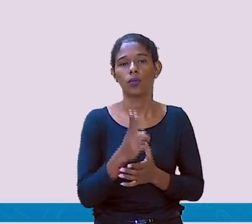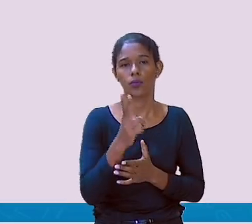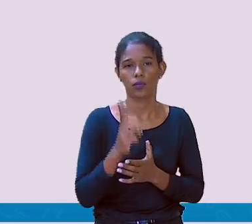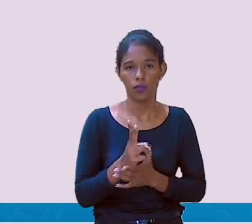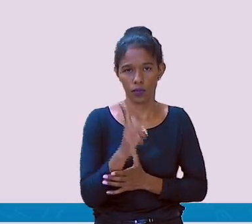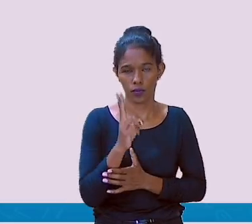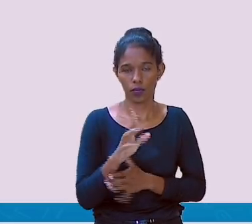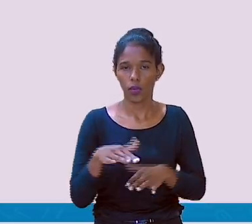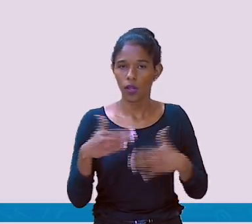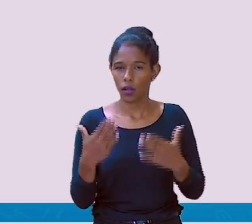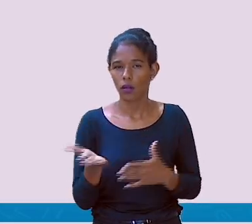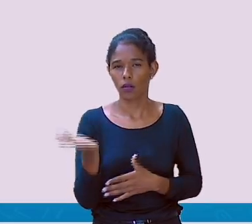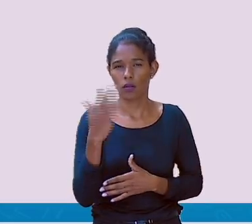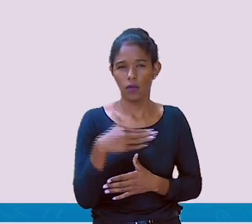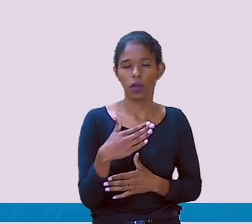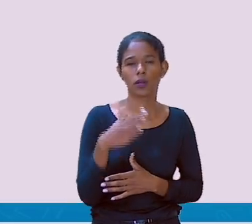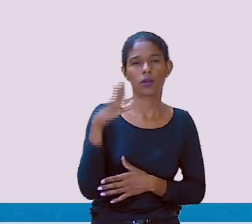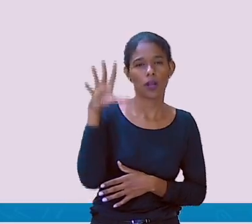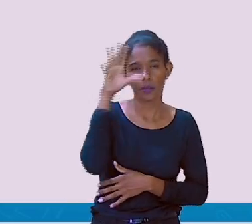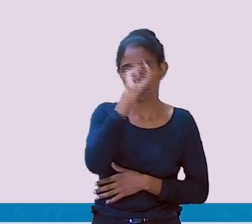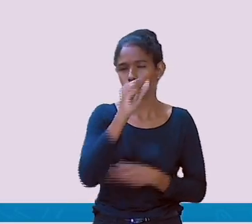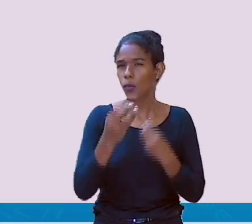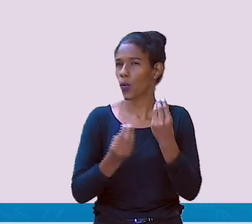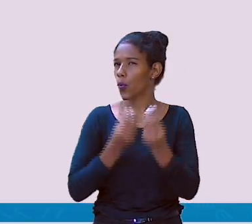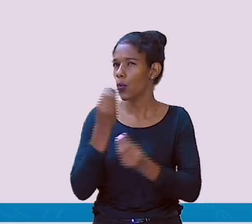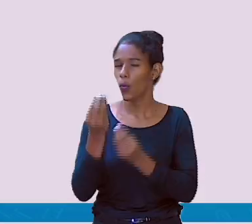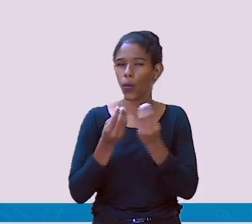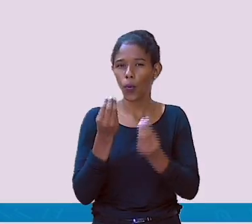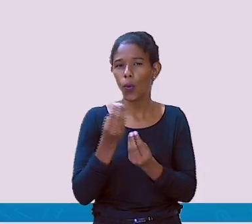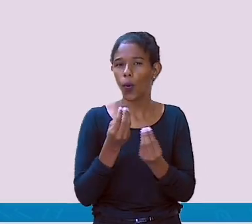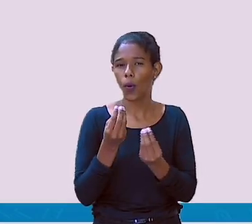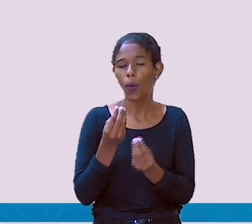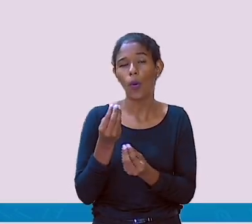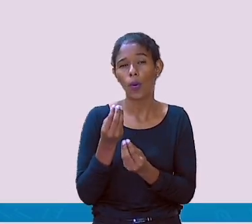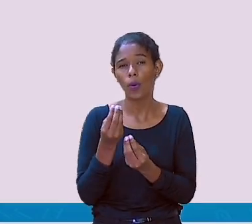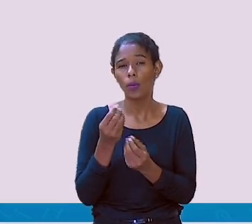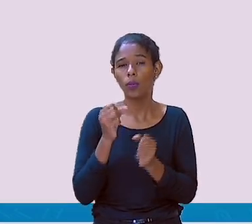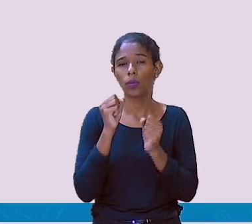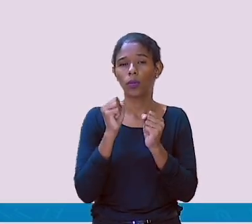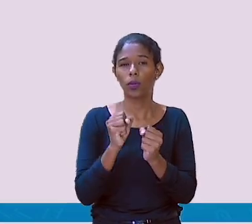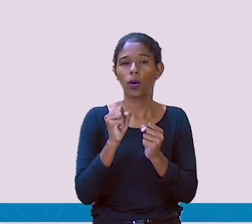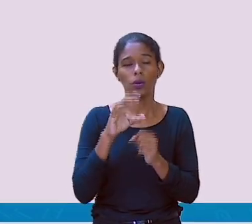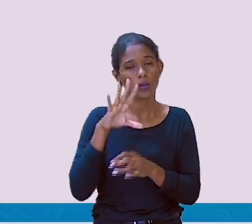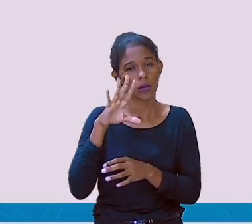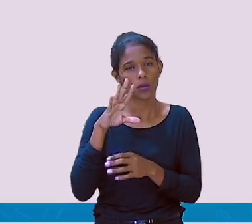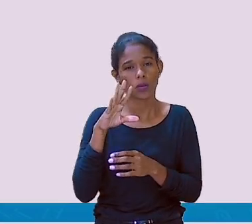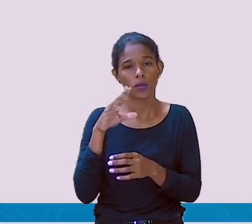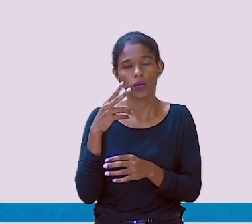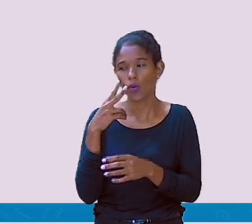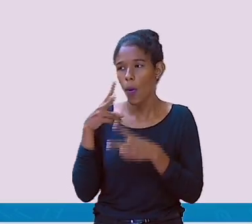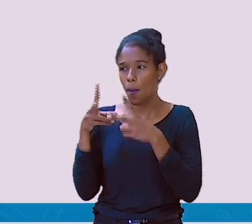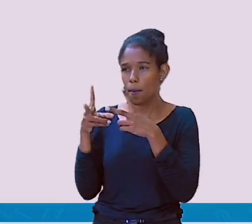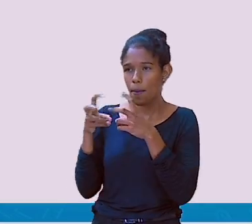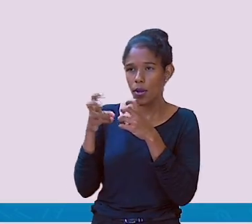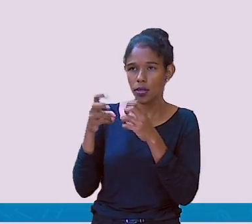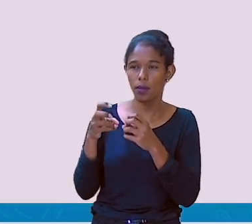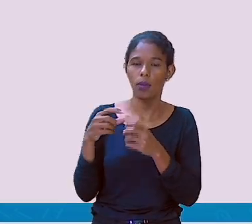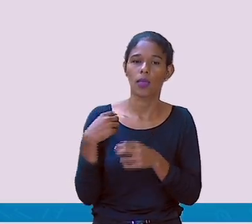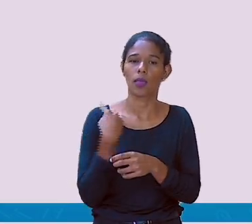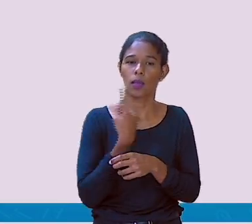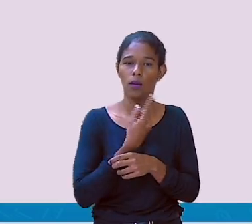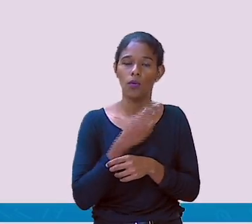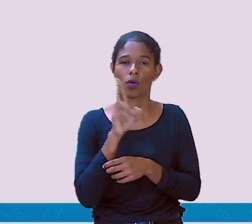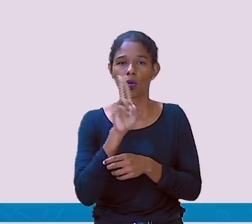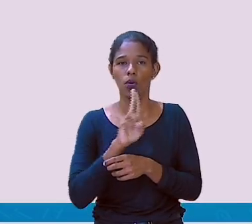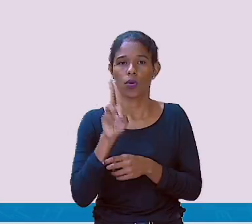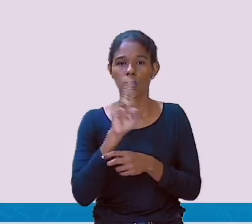como que eu posso trabalhar com esses lados proporcionais. Nós vamos ver as razões. Razão e proporção. A